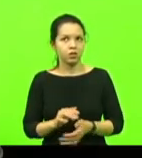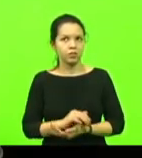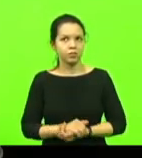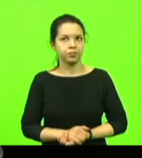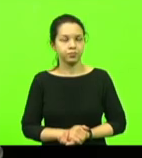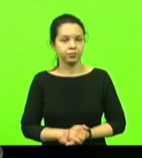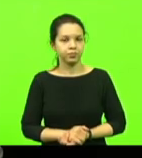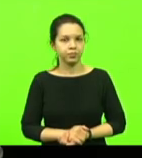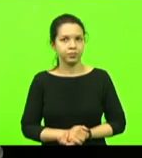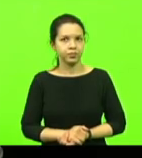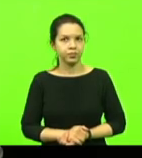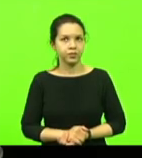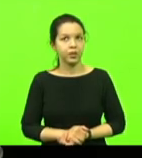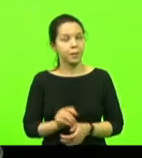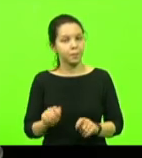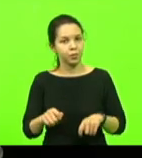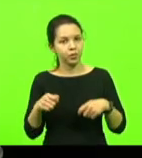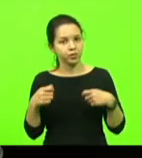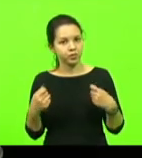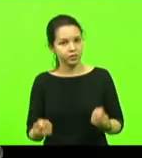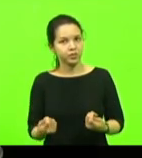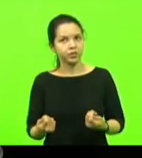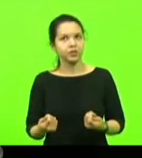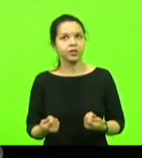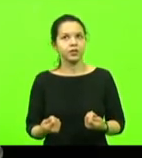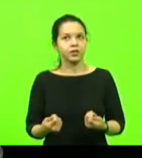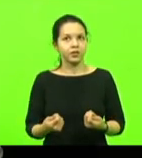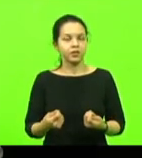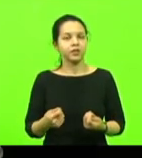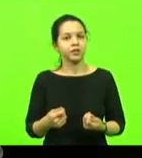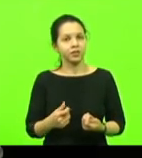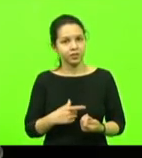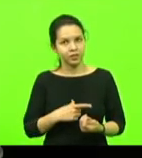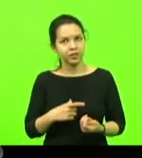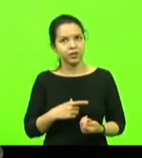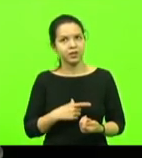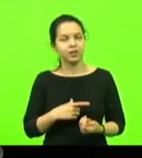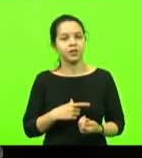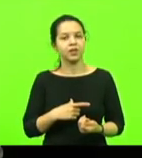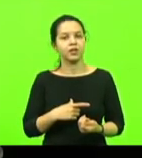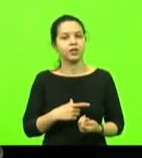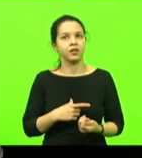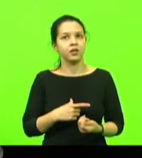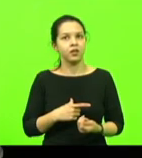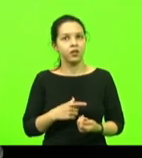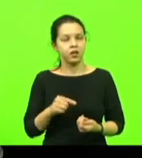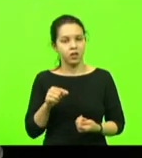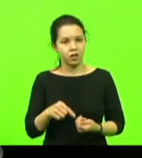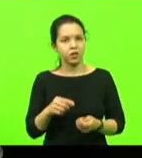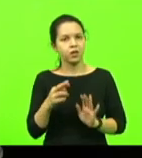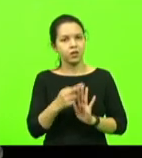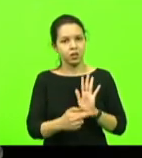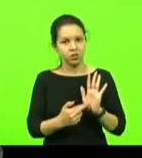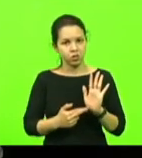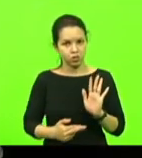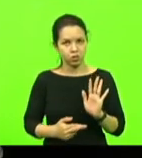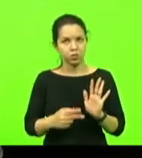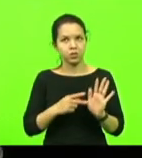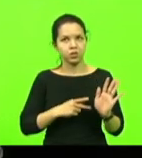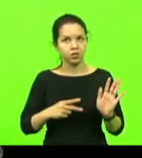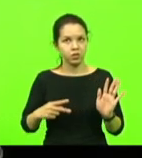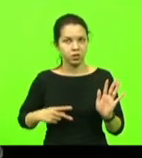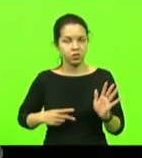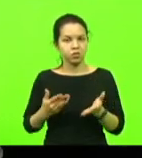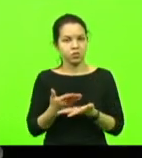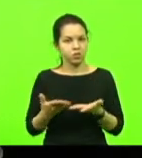que seriam impossíveis de existirem, esse seria o relatório, senhora presidente, senhores